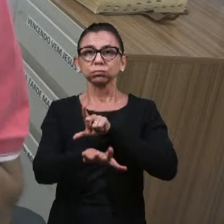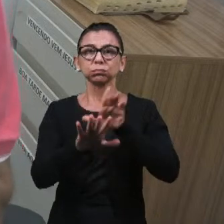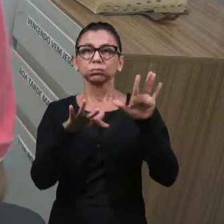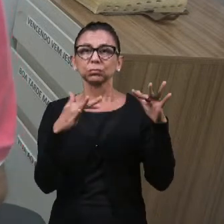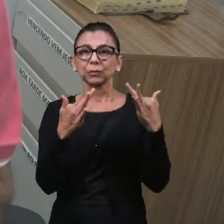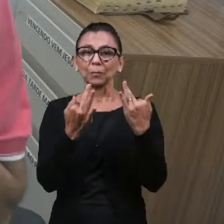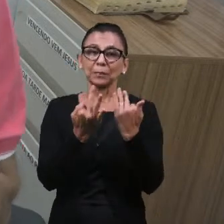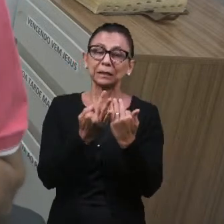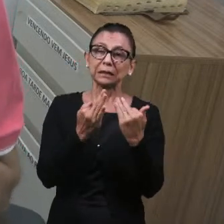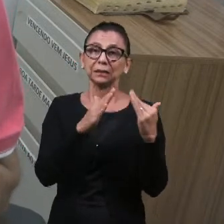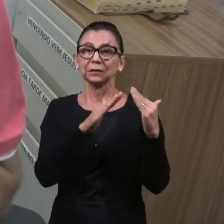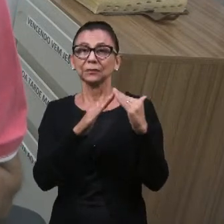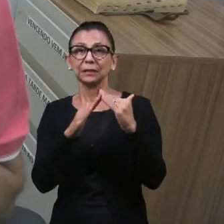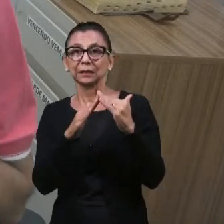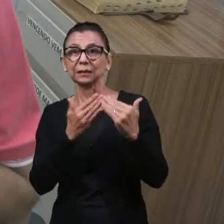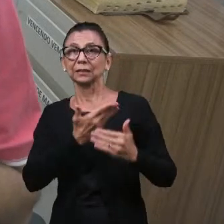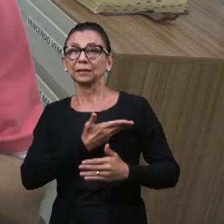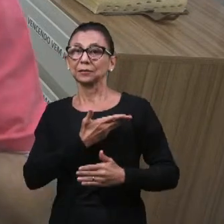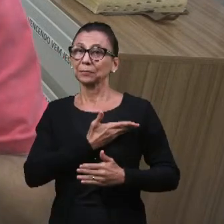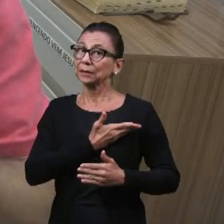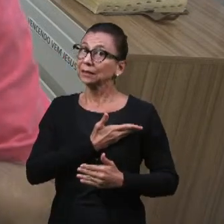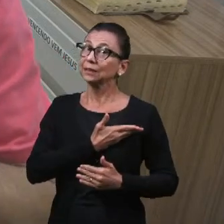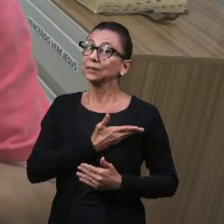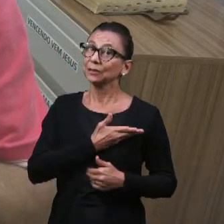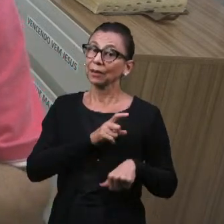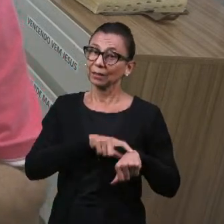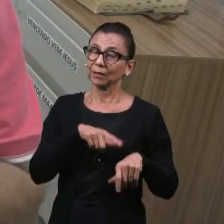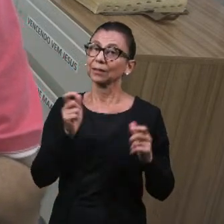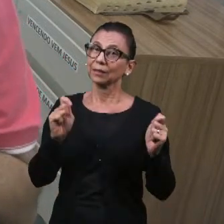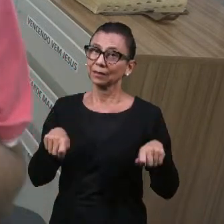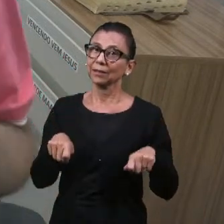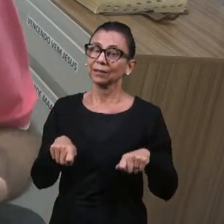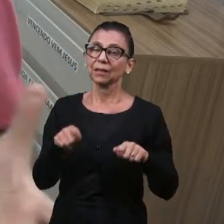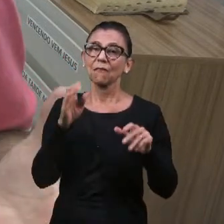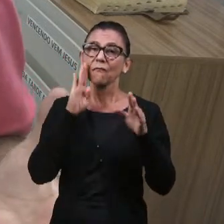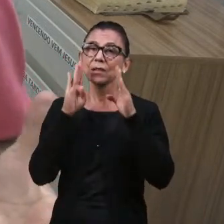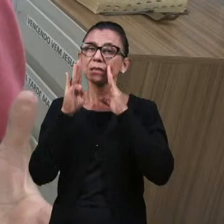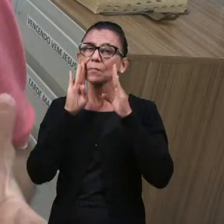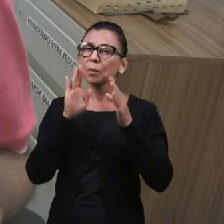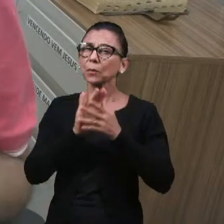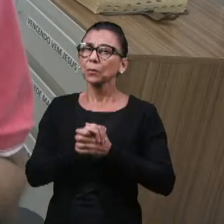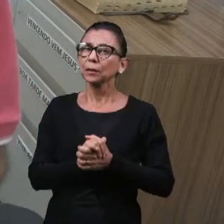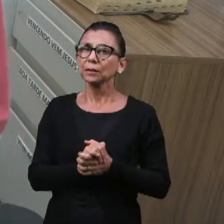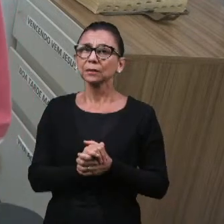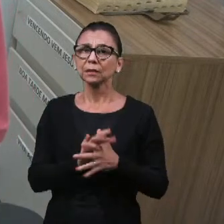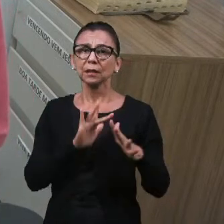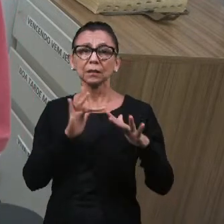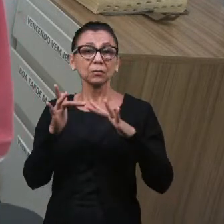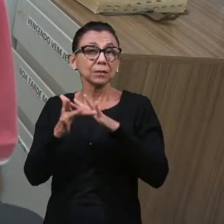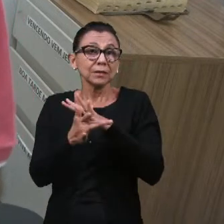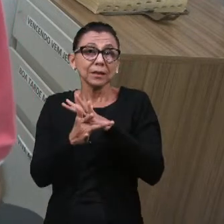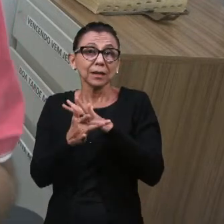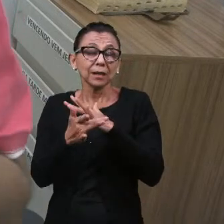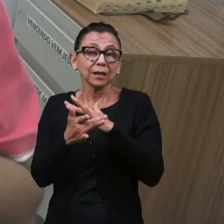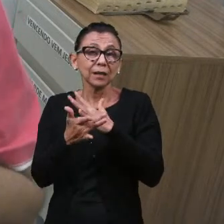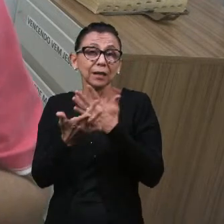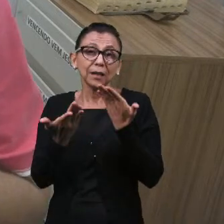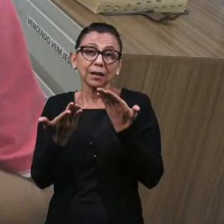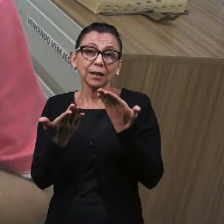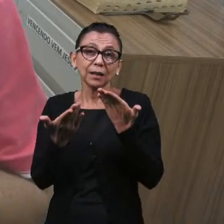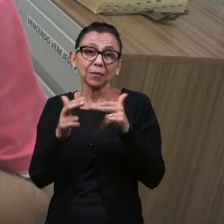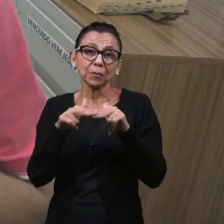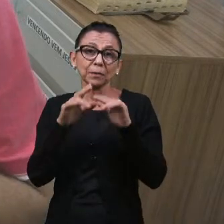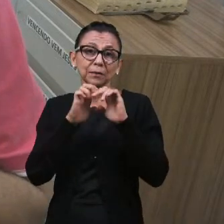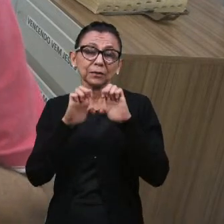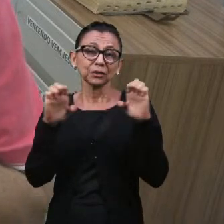parente, pro seu vizinho, pro seu amigo, mandar um Facebook, utilizar as redes sociais. É uma forma de você evangelizar para